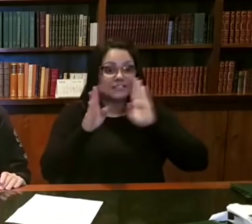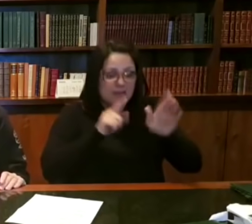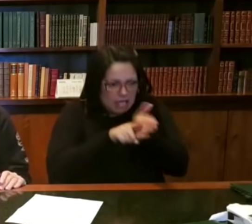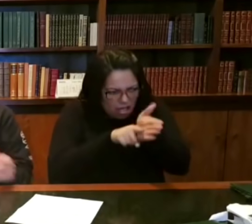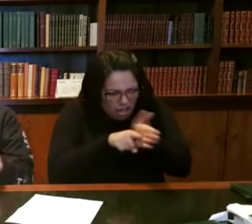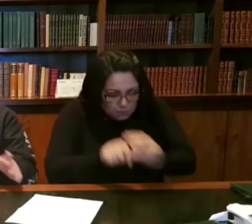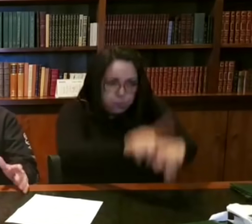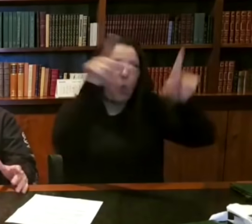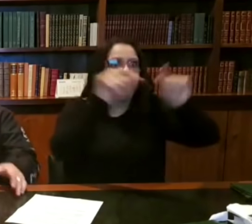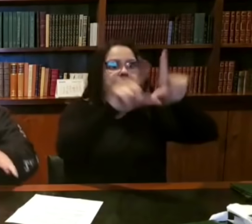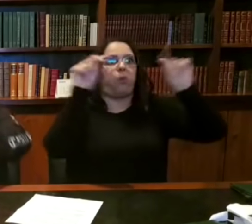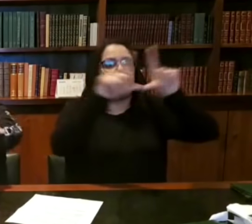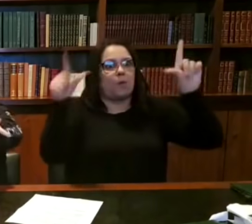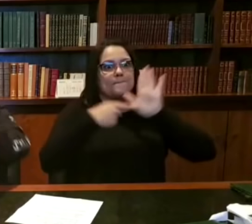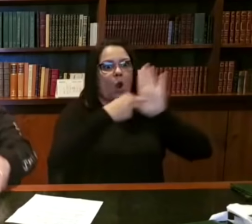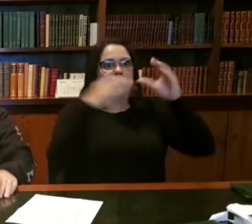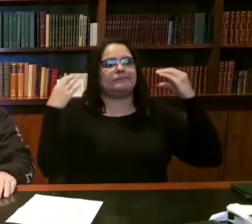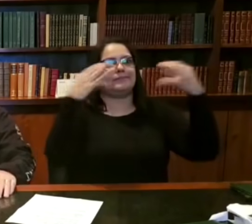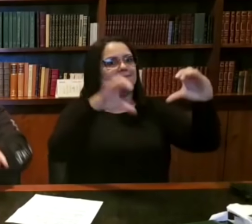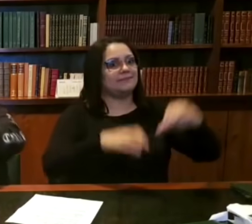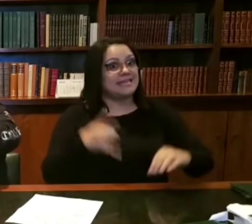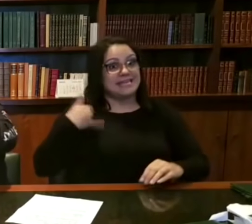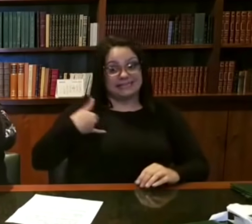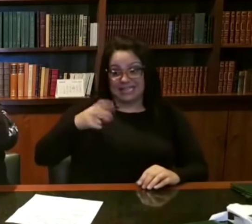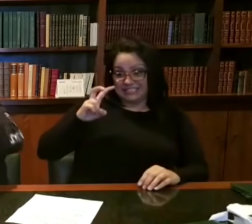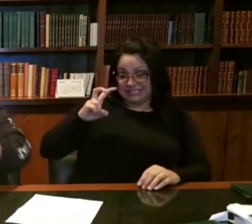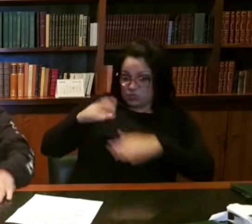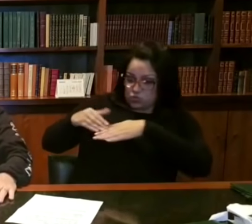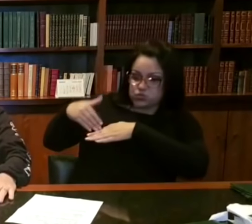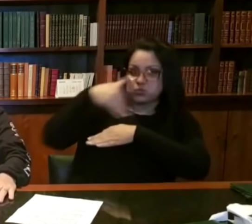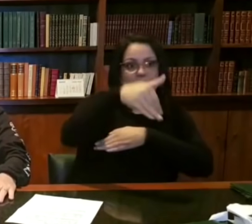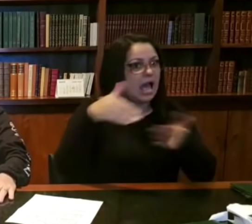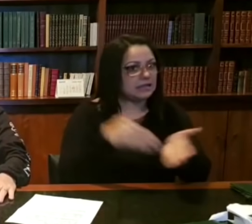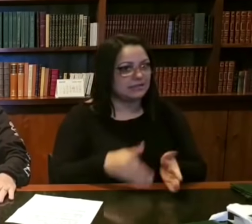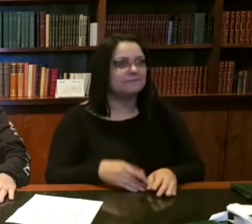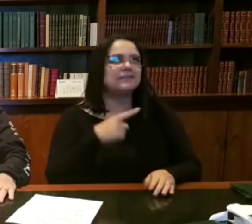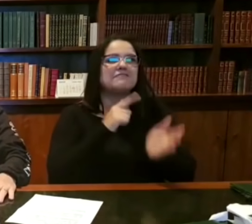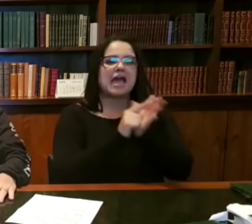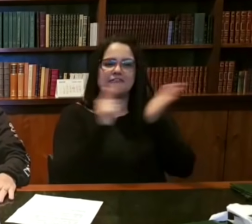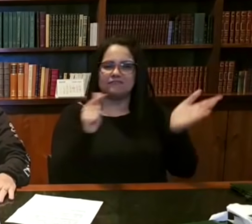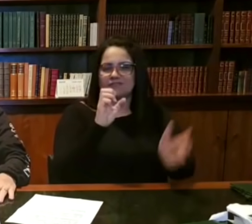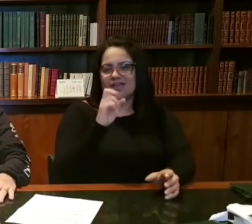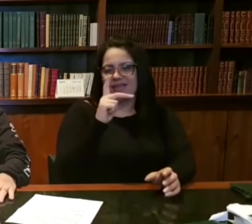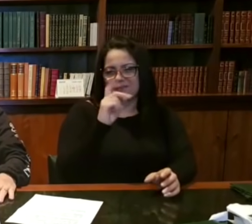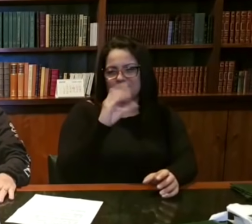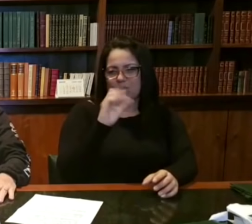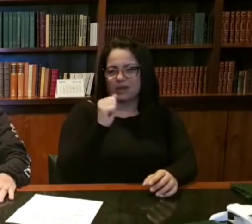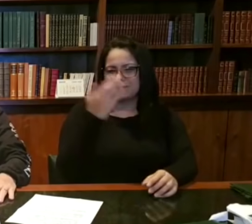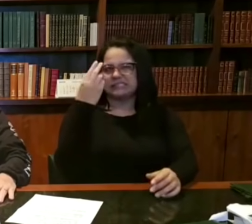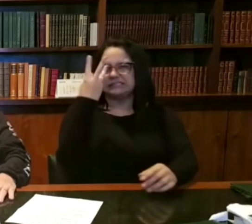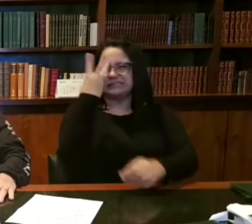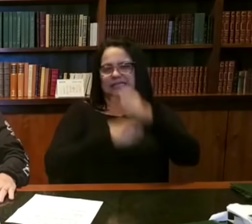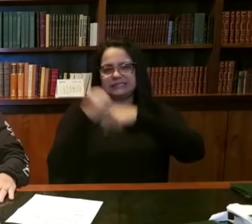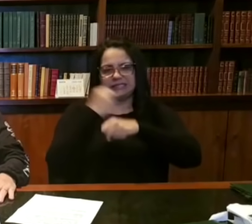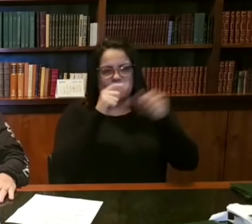na tua frente, né? O que ele fez, o que ele não fez, desde os 5 anos de idade. Inclusive, uma revista à época, questão de 3 anos, fez uma matéria